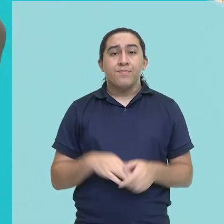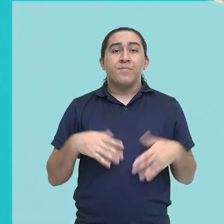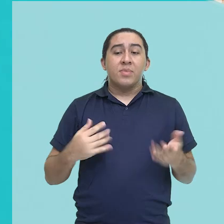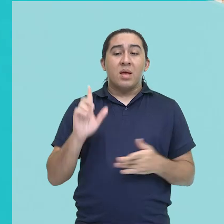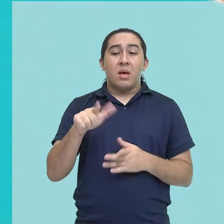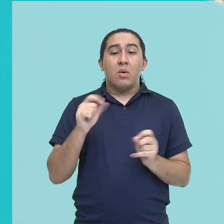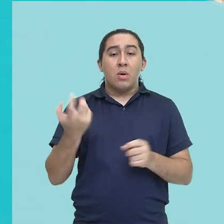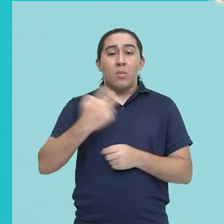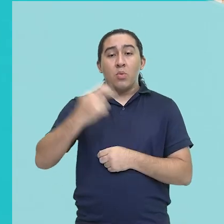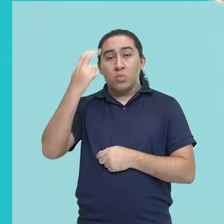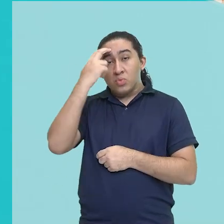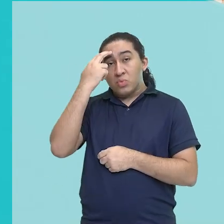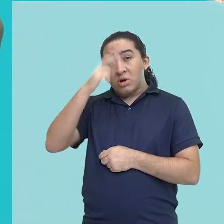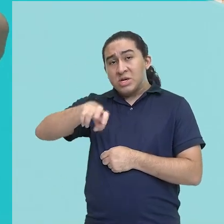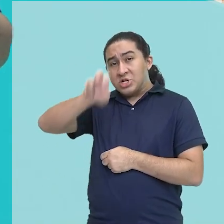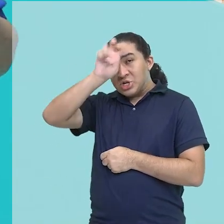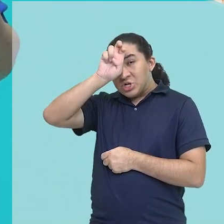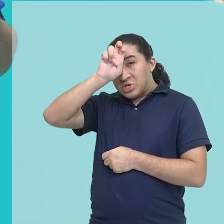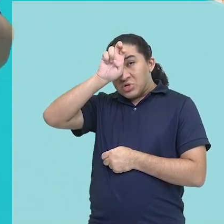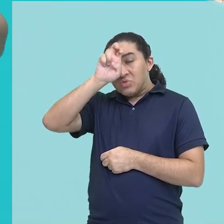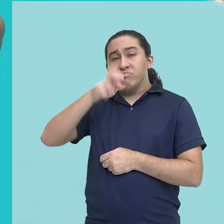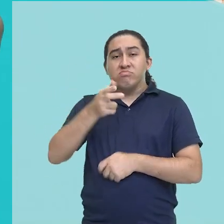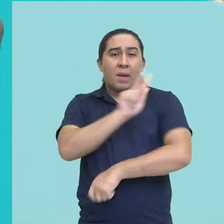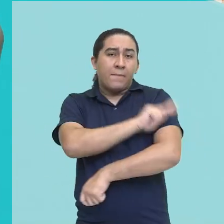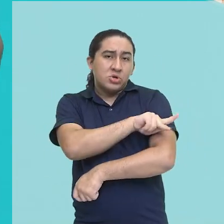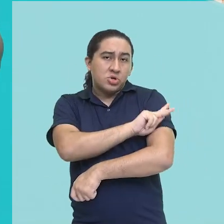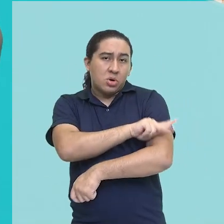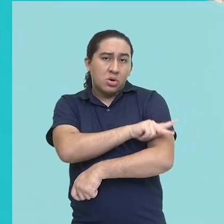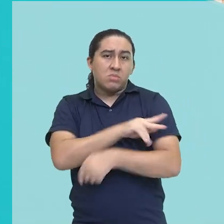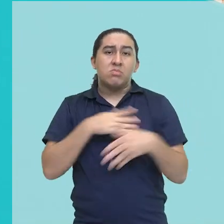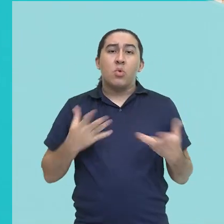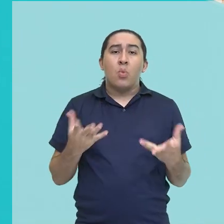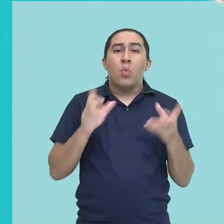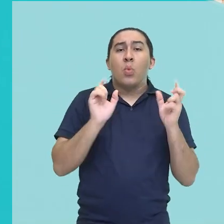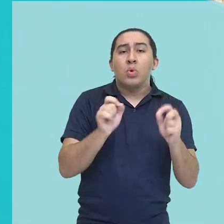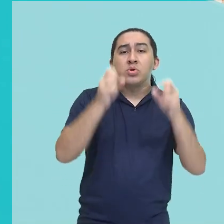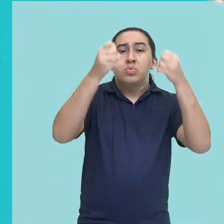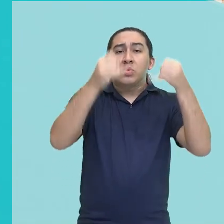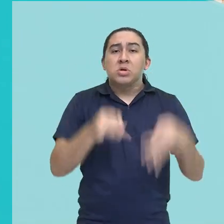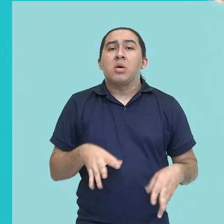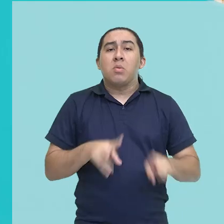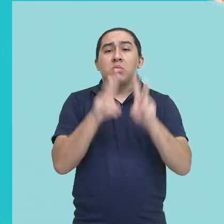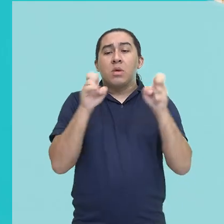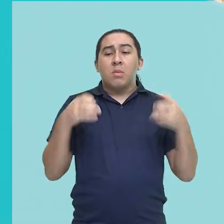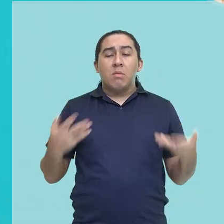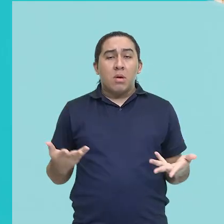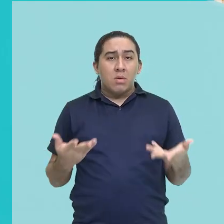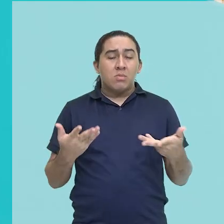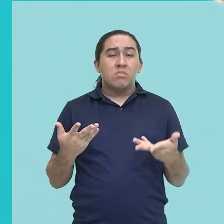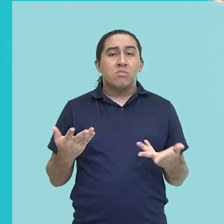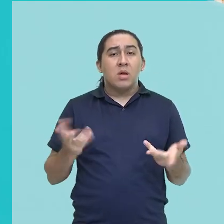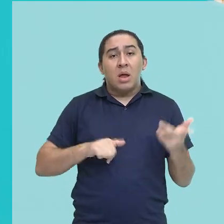vimos também. Nós estamos falando de uma cultura do Egito, é lá da pré-história. O que ele está